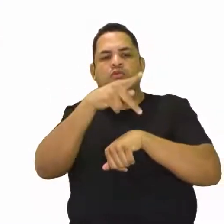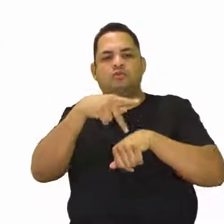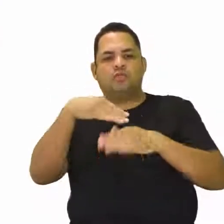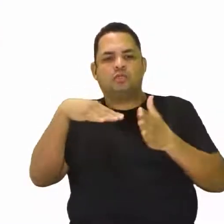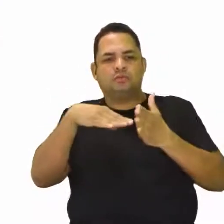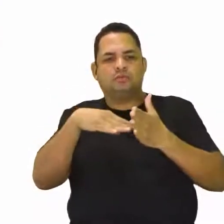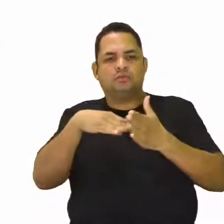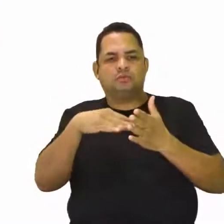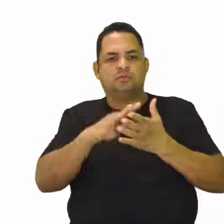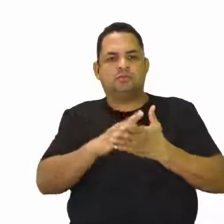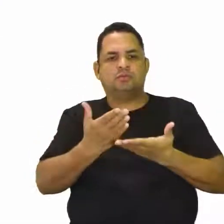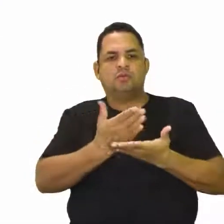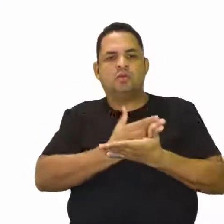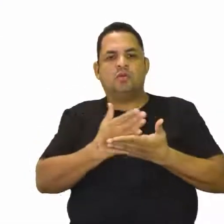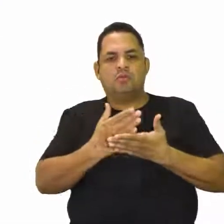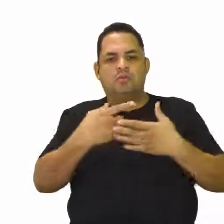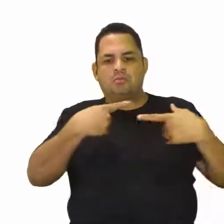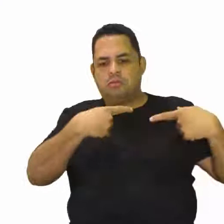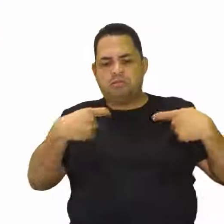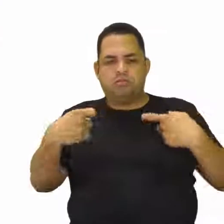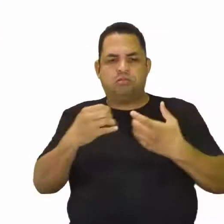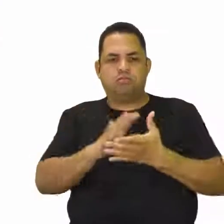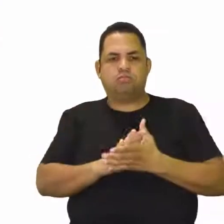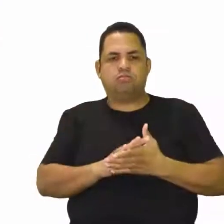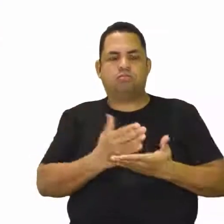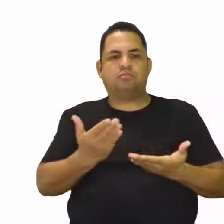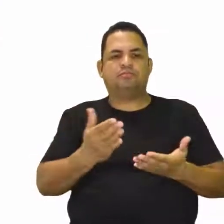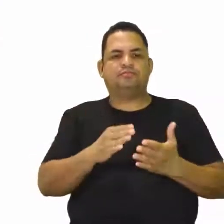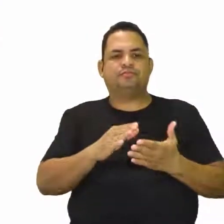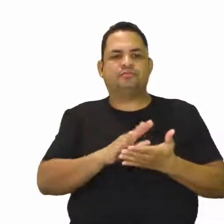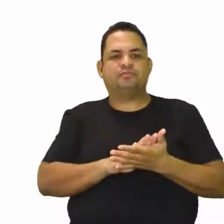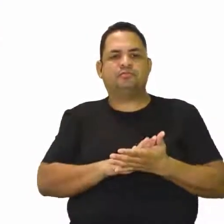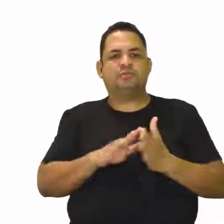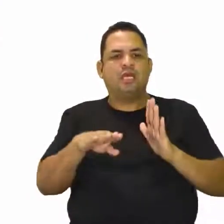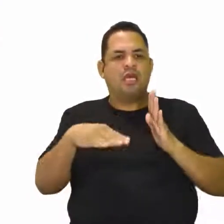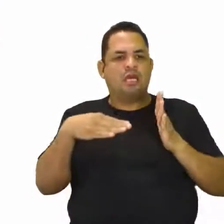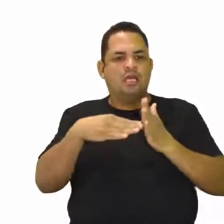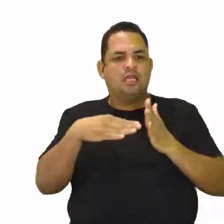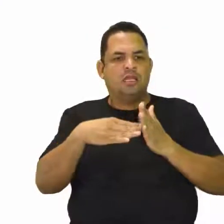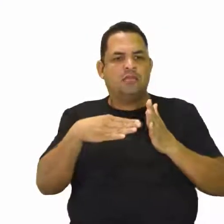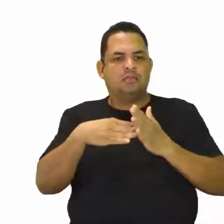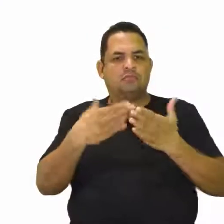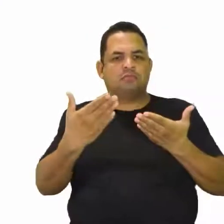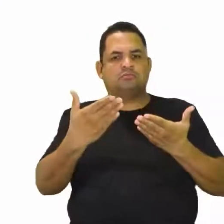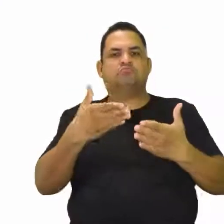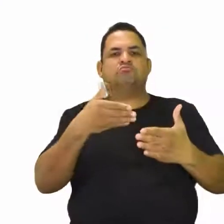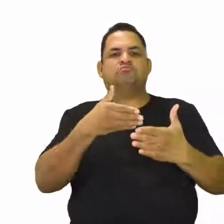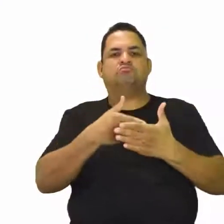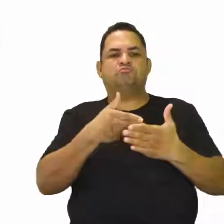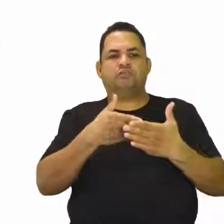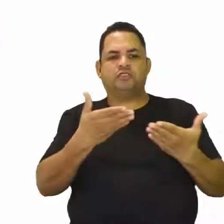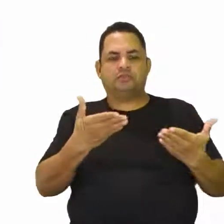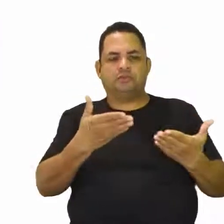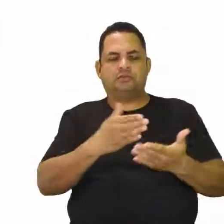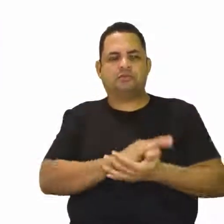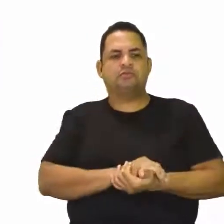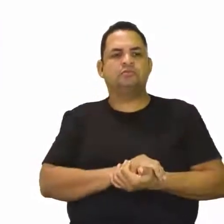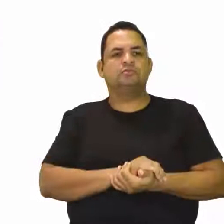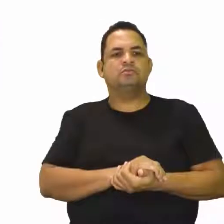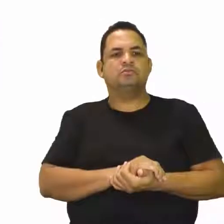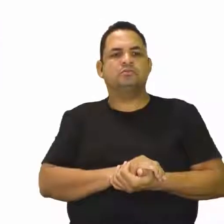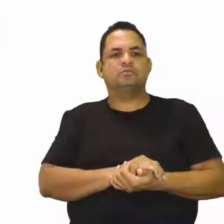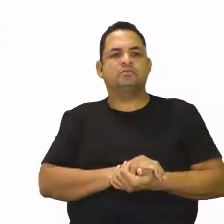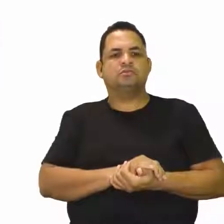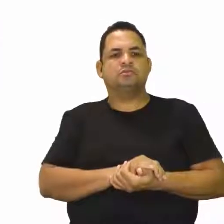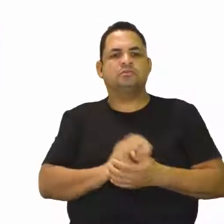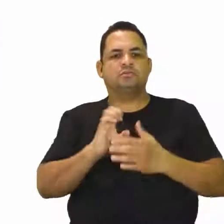aí as brigas, viu? Aí, sanções. Sanções são os impedimentos, tá, aluno?